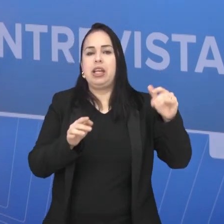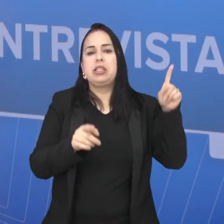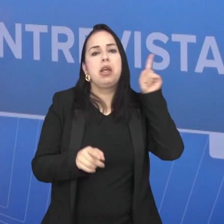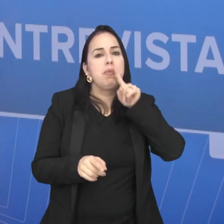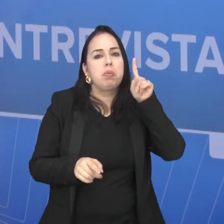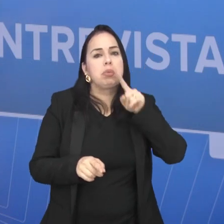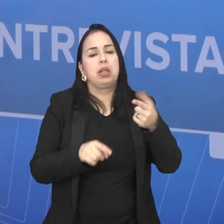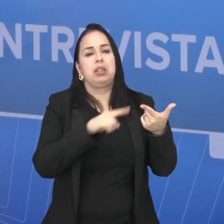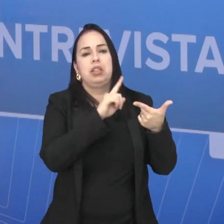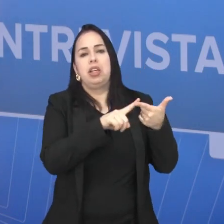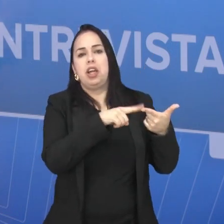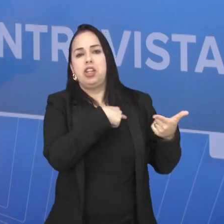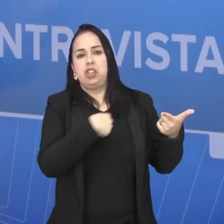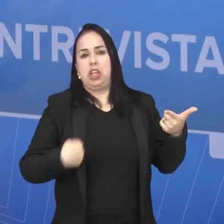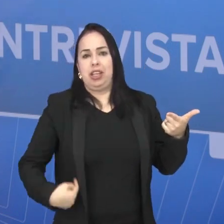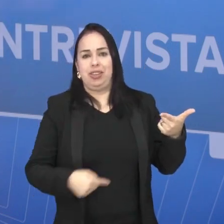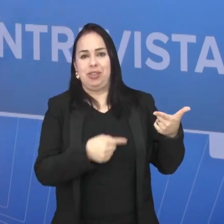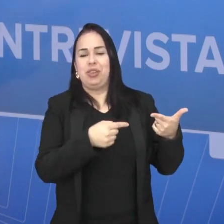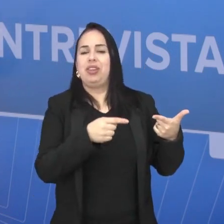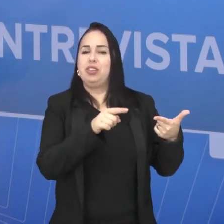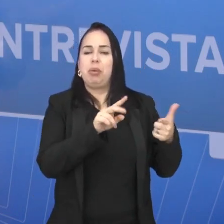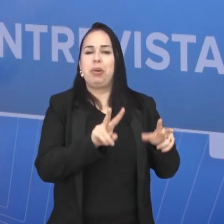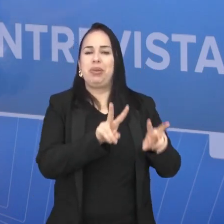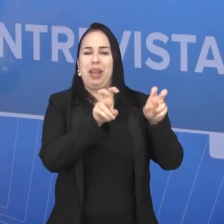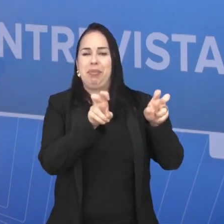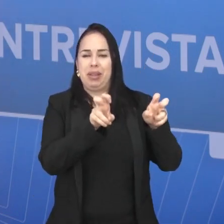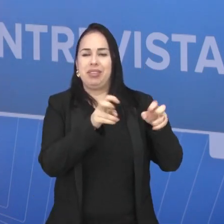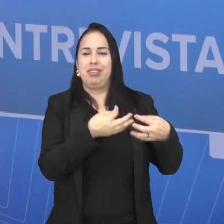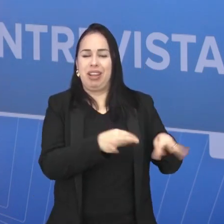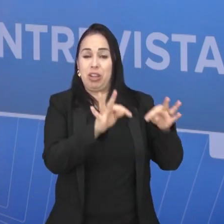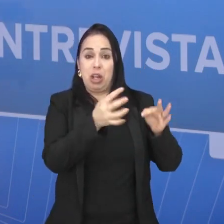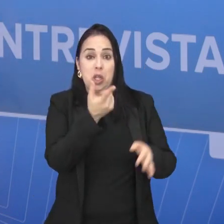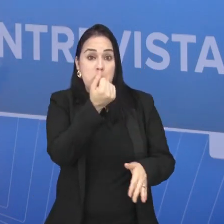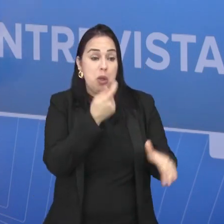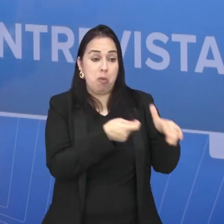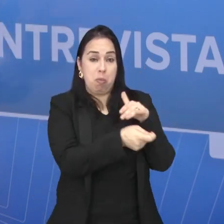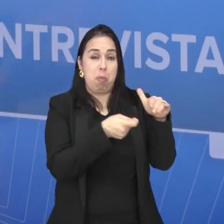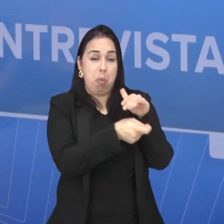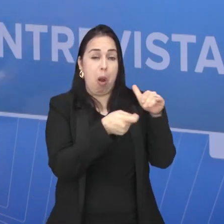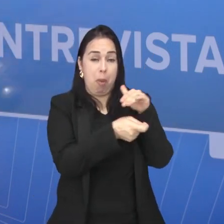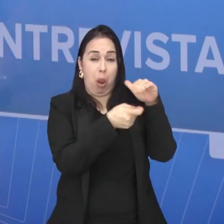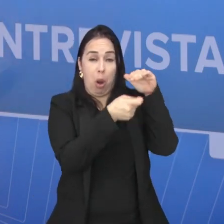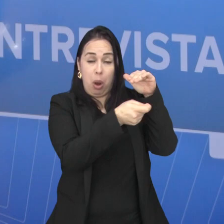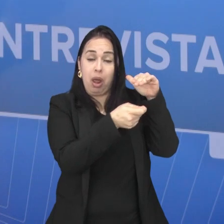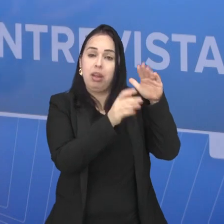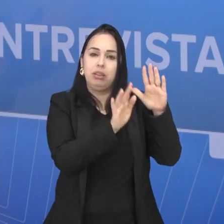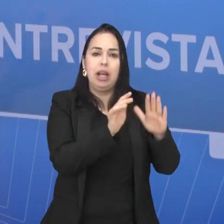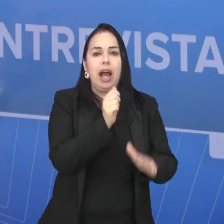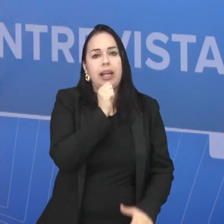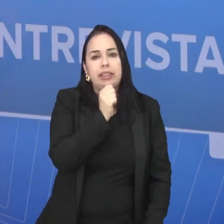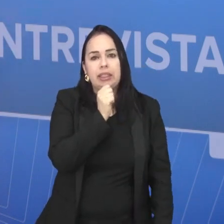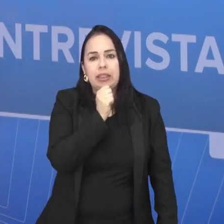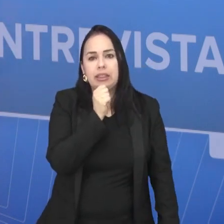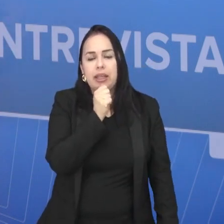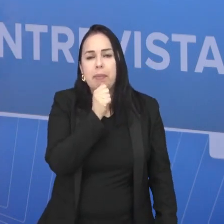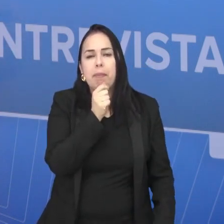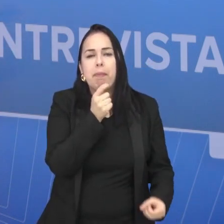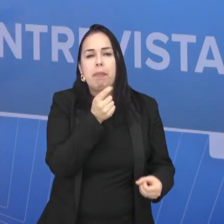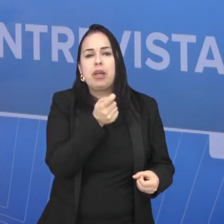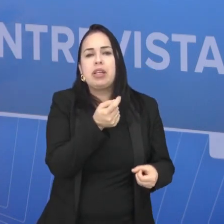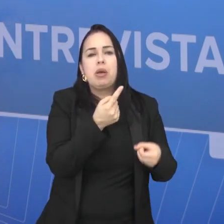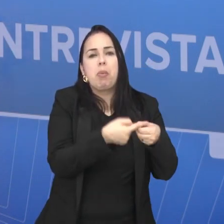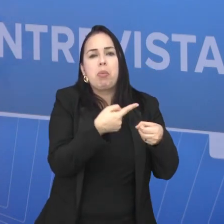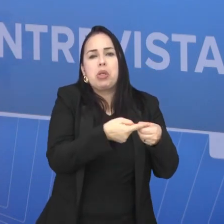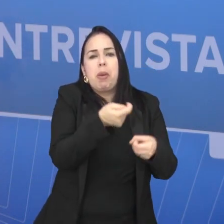você vê Estados Unidos e China que vivem brigando essa questão da tecnologia e que estão investindo bilhões aí, ainda tem